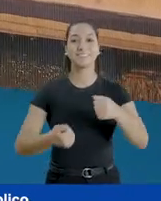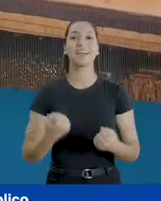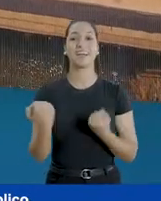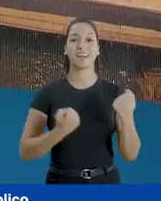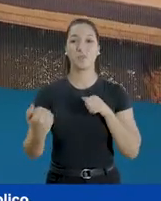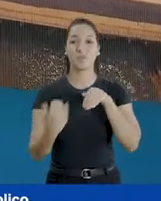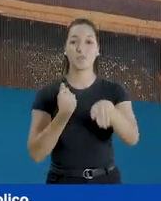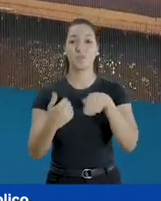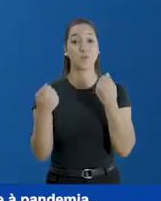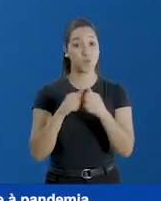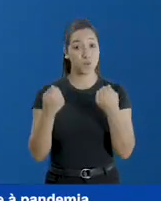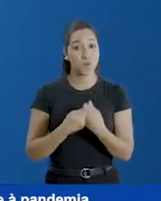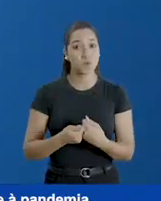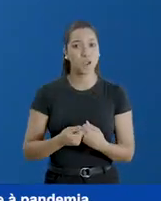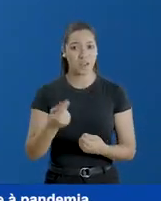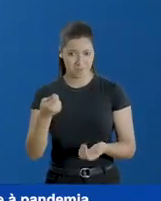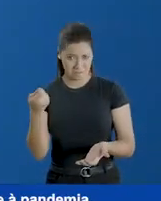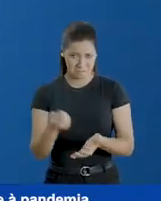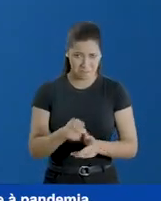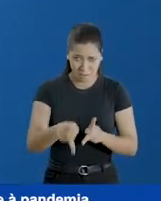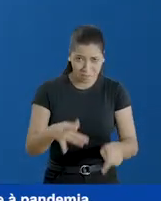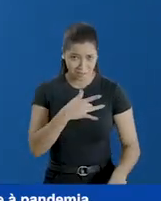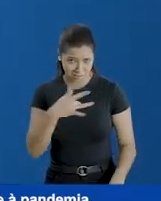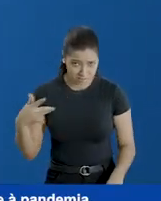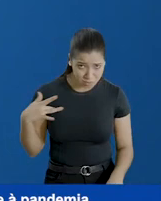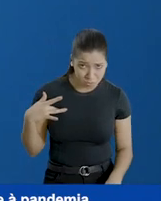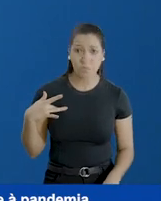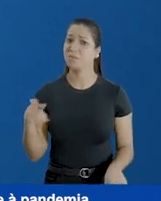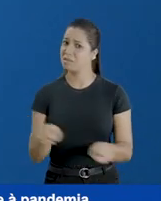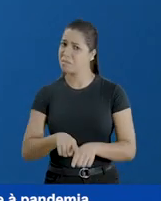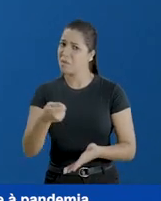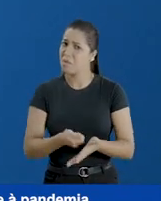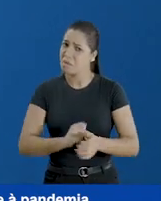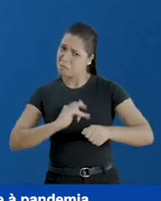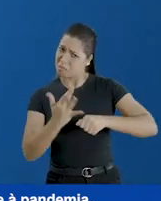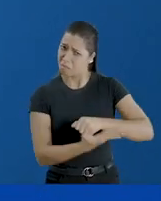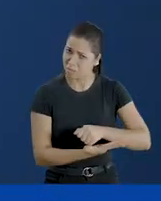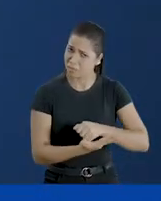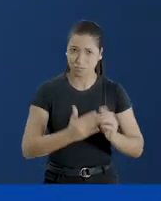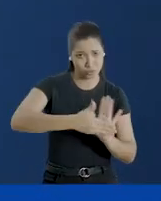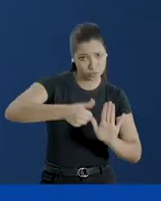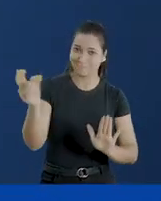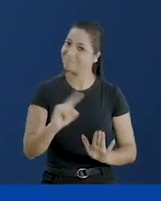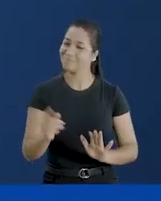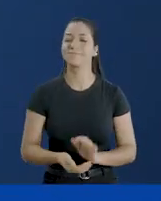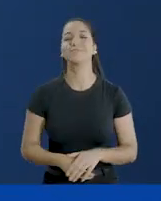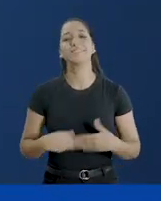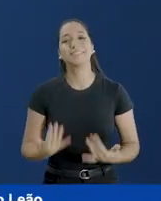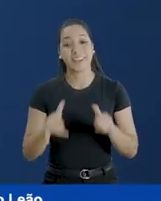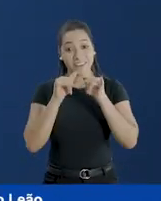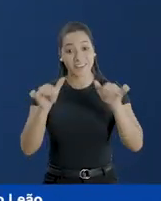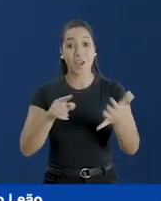o transporte público. Tudo isso sem tirar um centavo da saúde nem do combate à pandemia. E para falar mais sobre